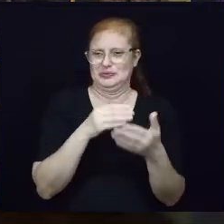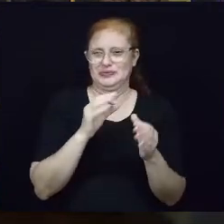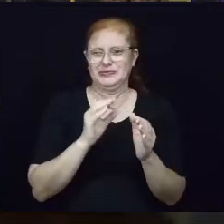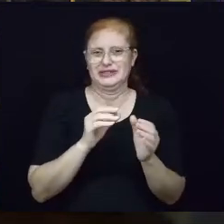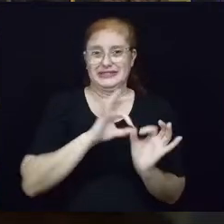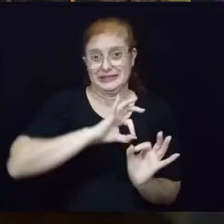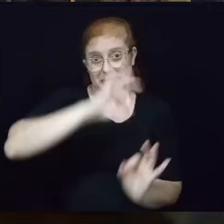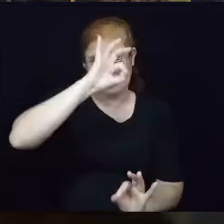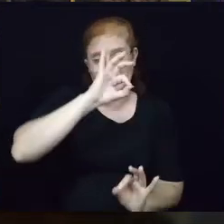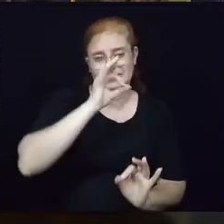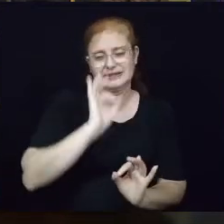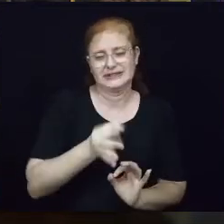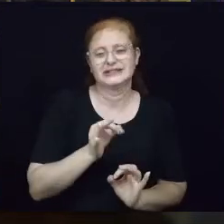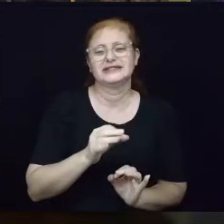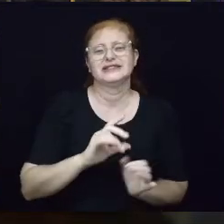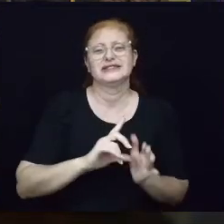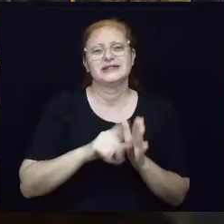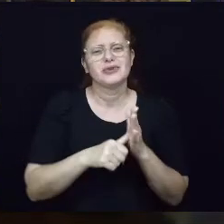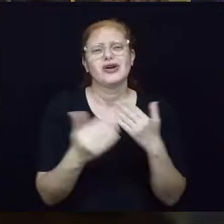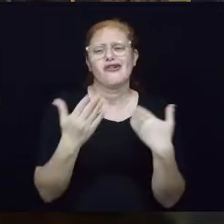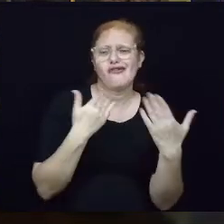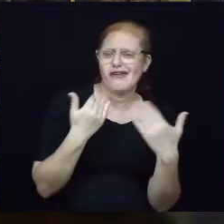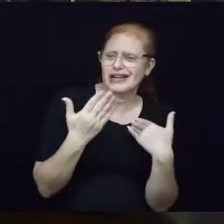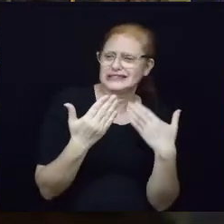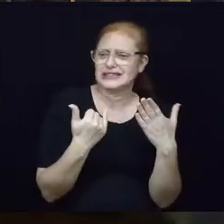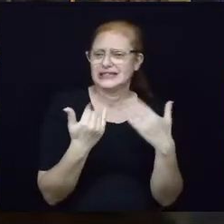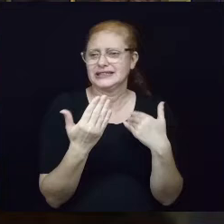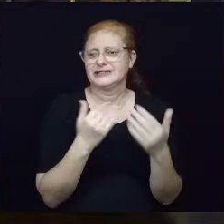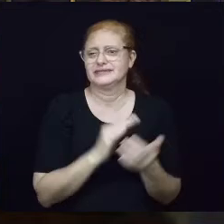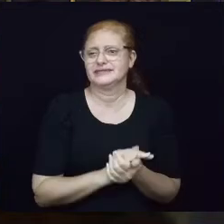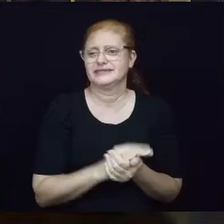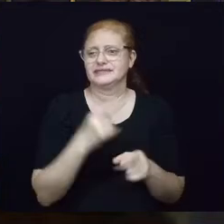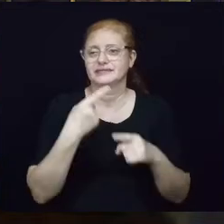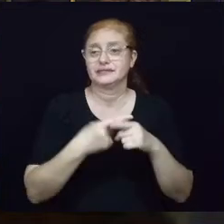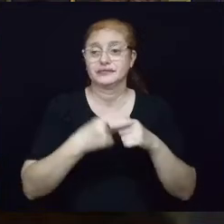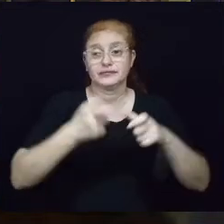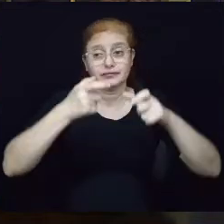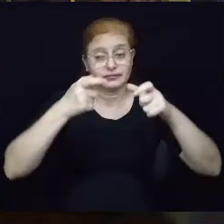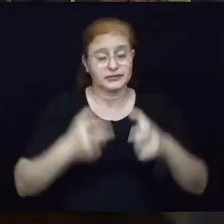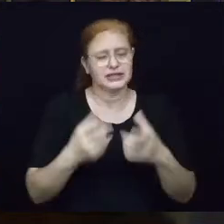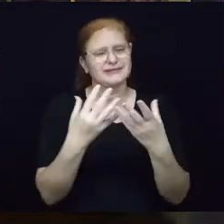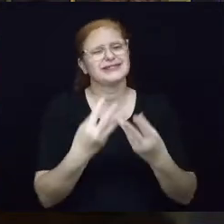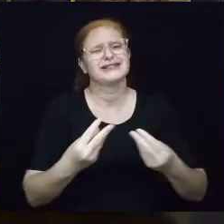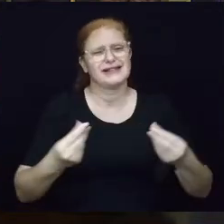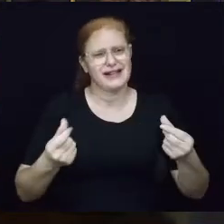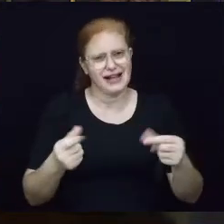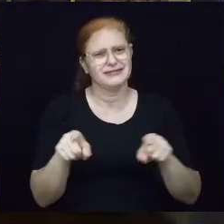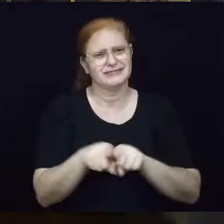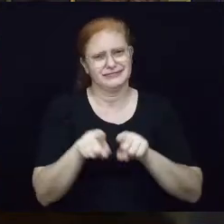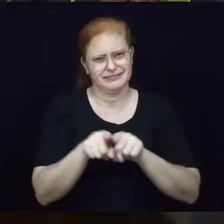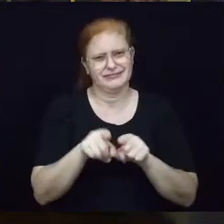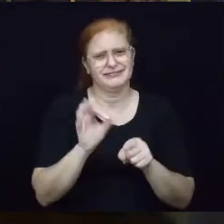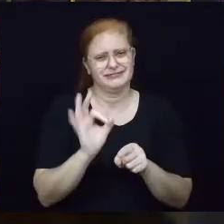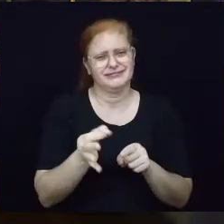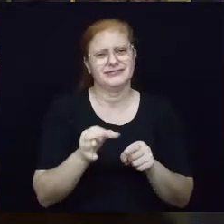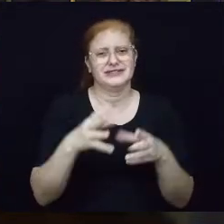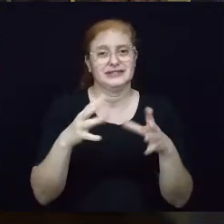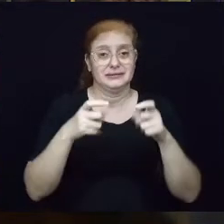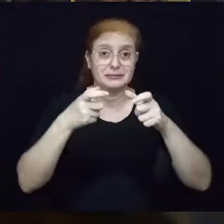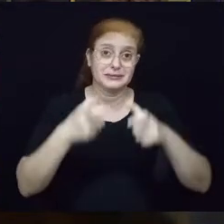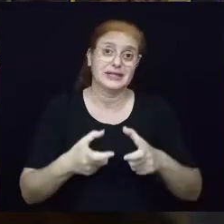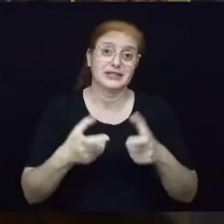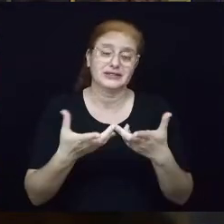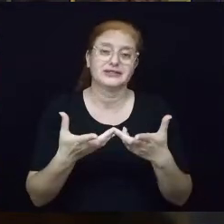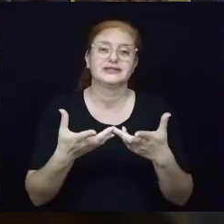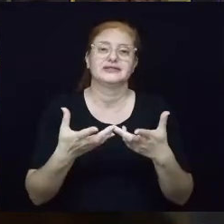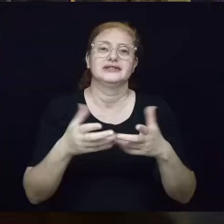nelas, no tamanho, né? A gente depois conversando, assim. Porque o espaço é bem delicado também, né? O